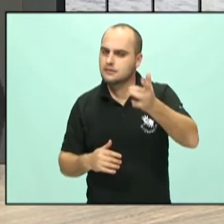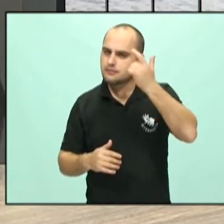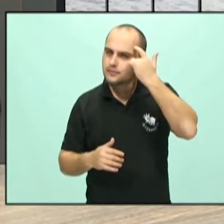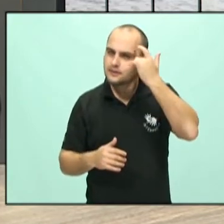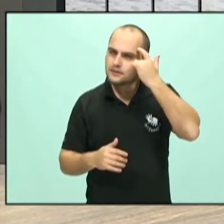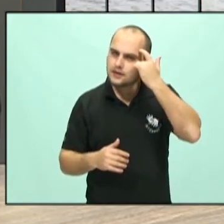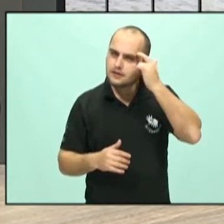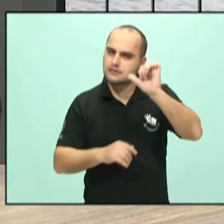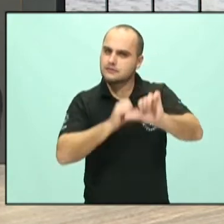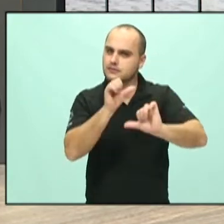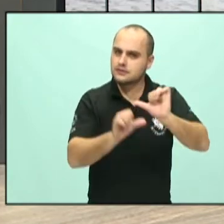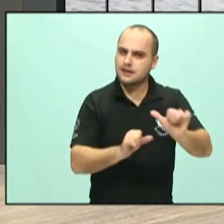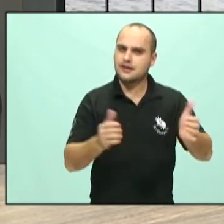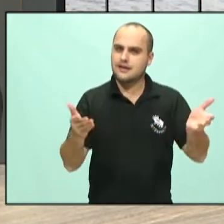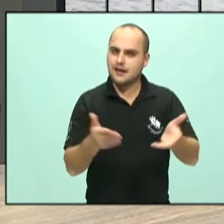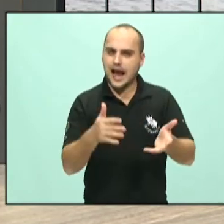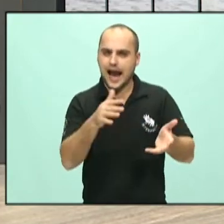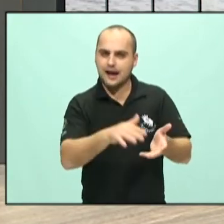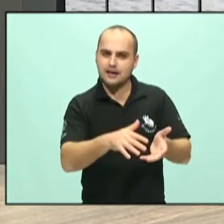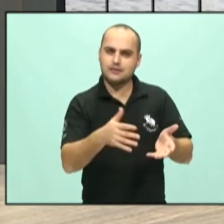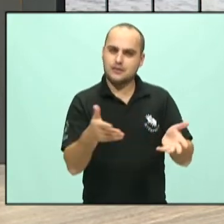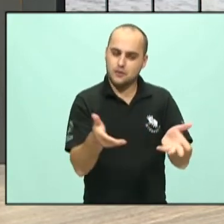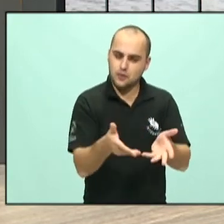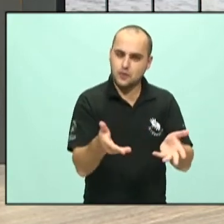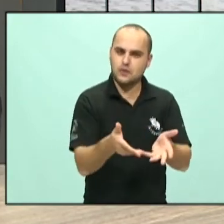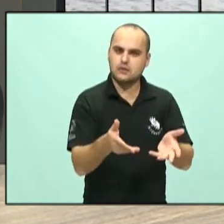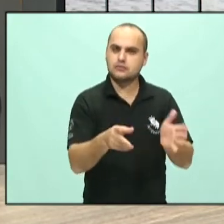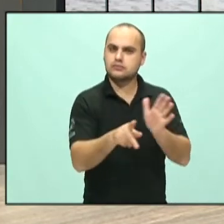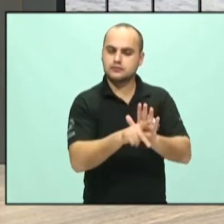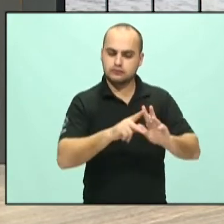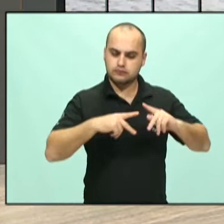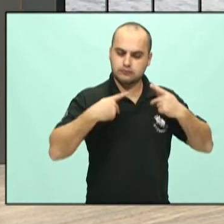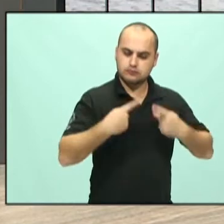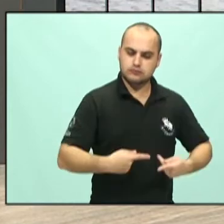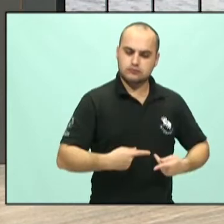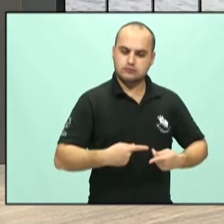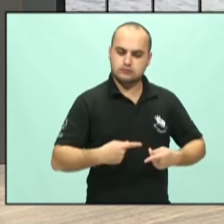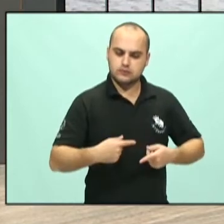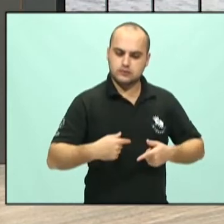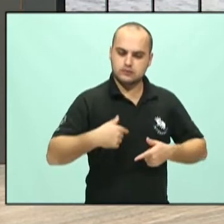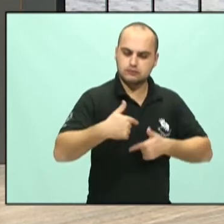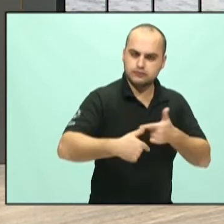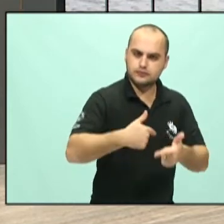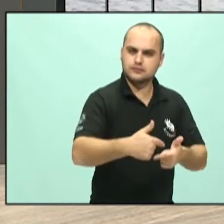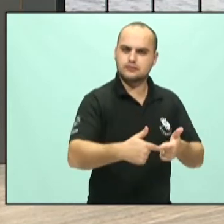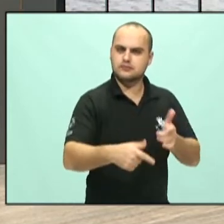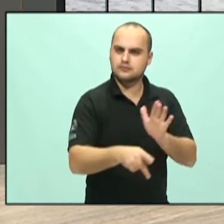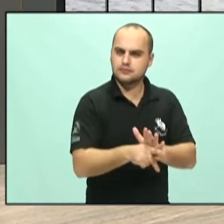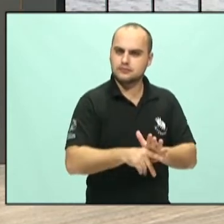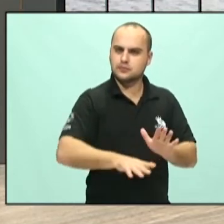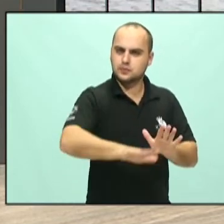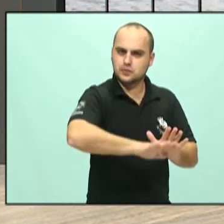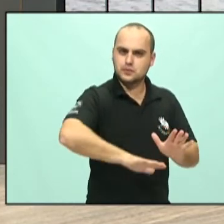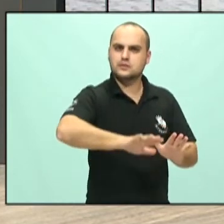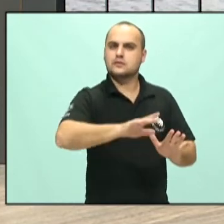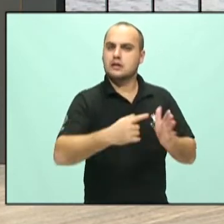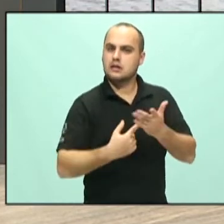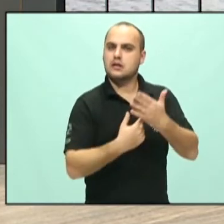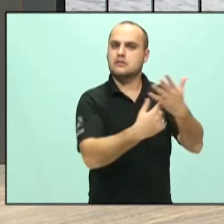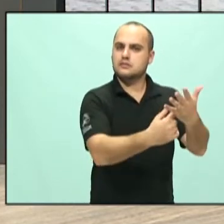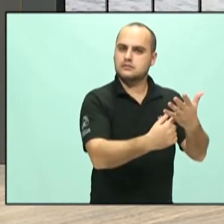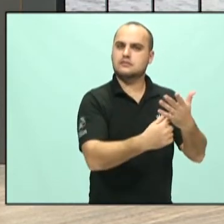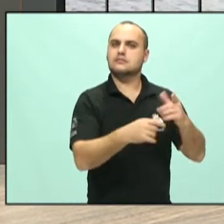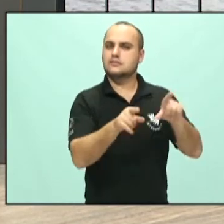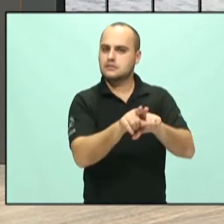de até onde os nossos hábitos em relação à tecnologia também podem nos levar e trazendo essa questão da modernidade líquida,